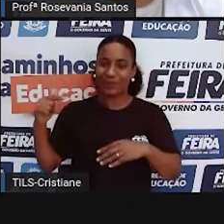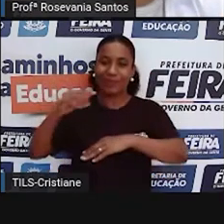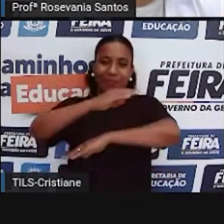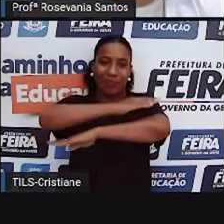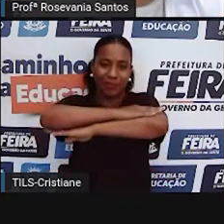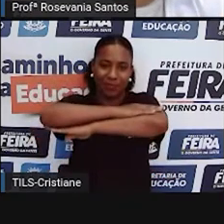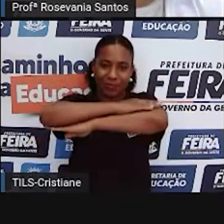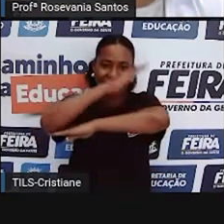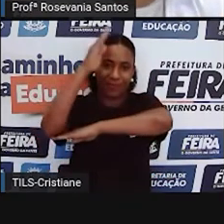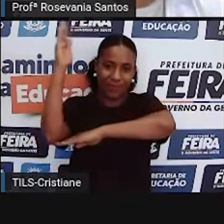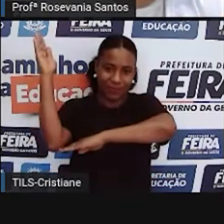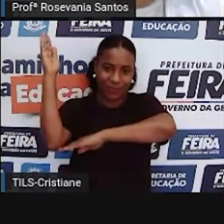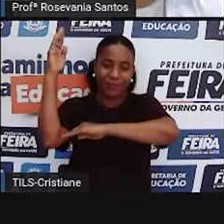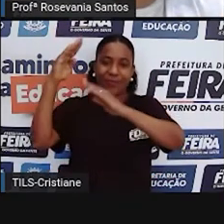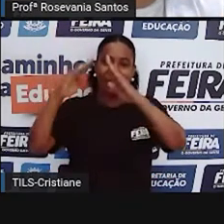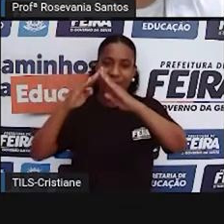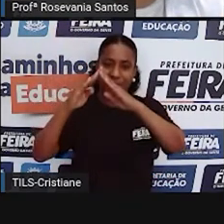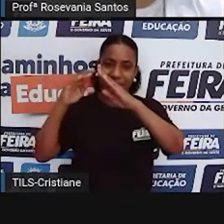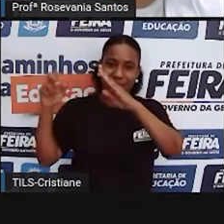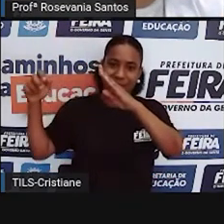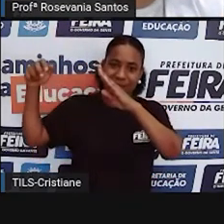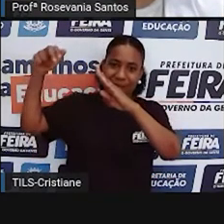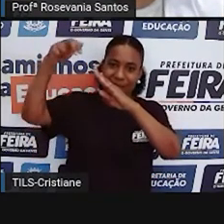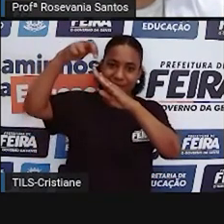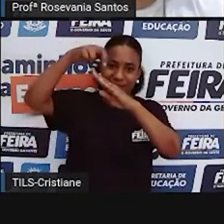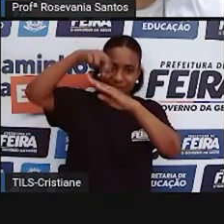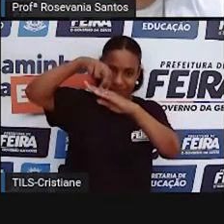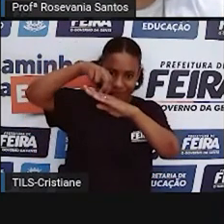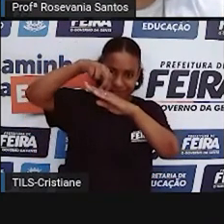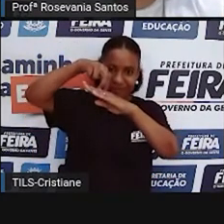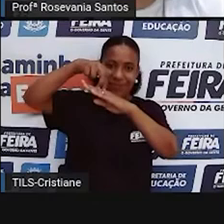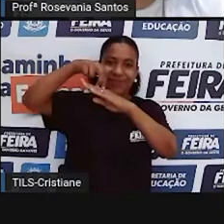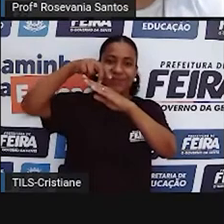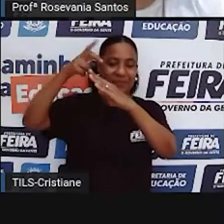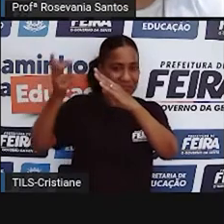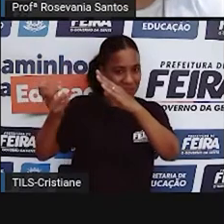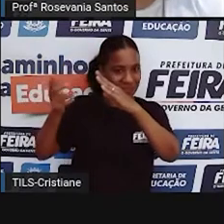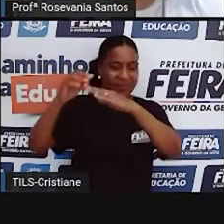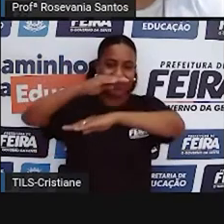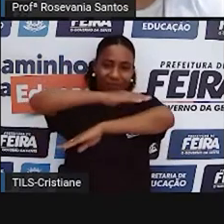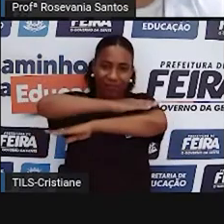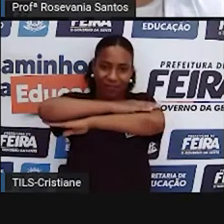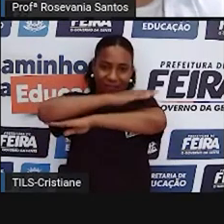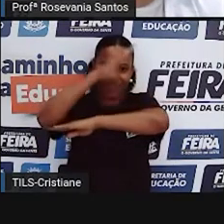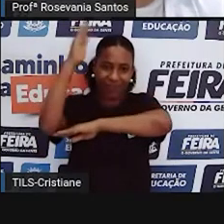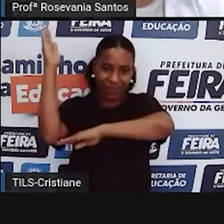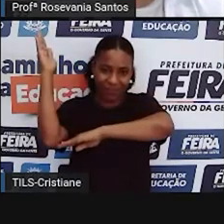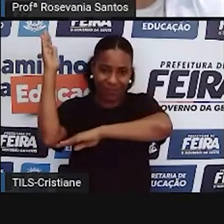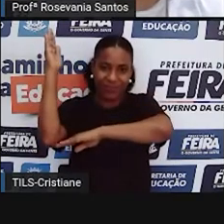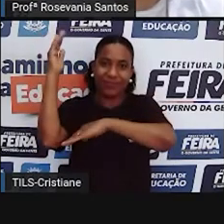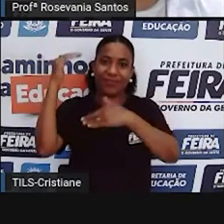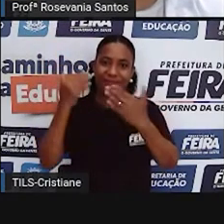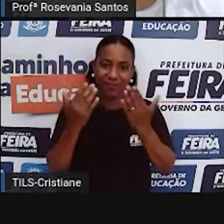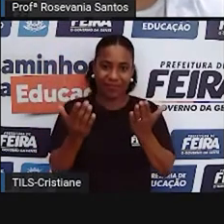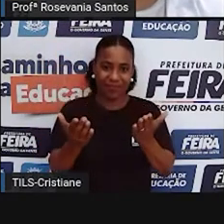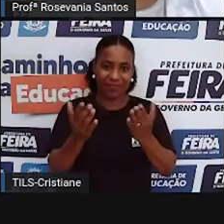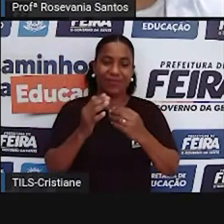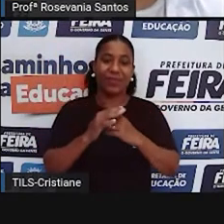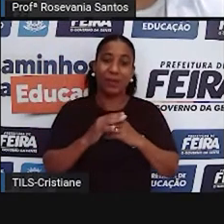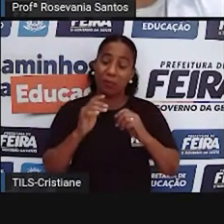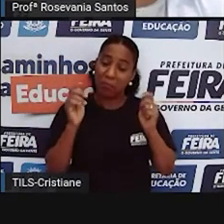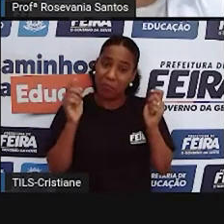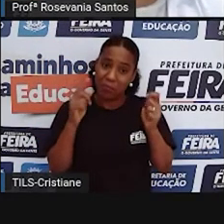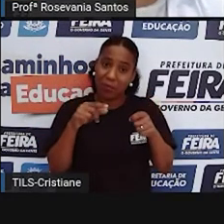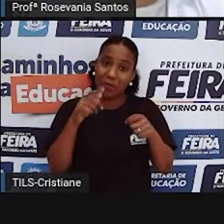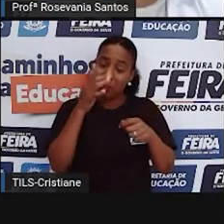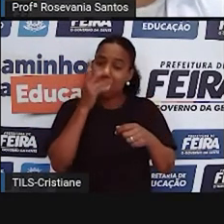aí. Creio que talvez seja até um mecanismo de defesa com relação, né, para se defender dos momentos das erupções